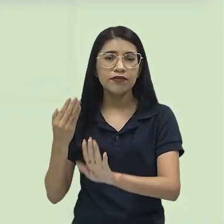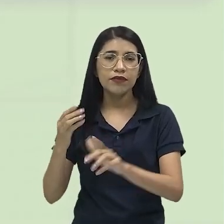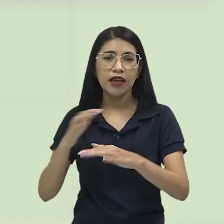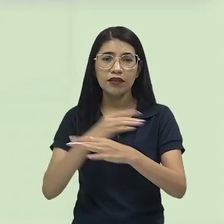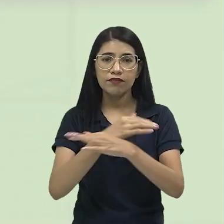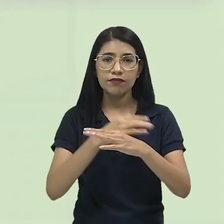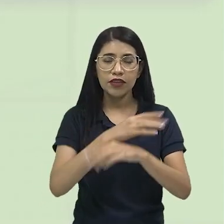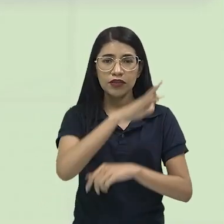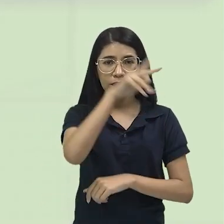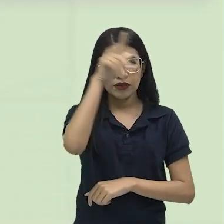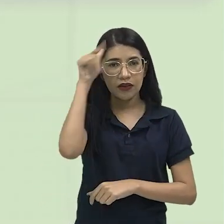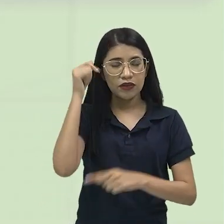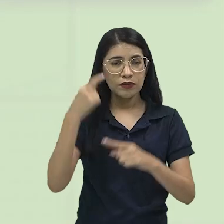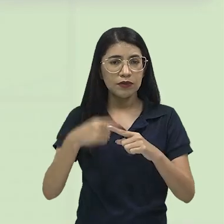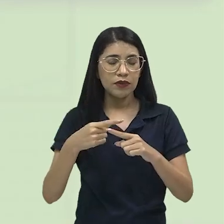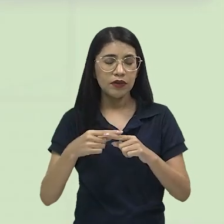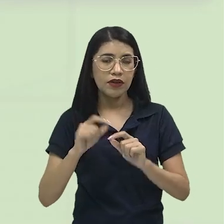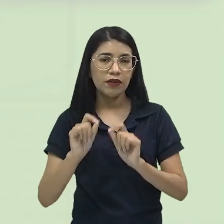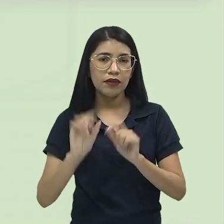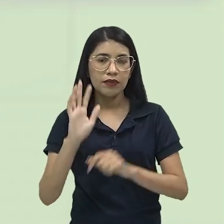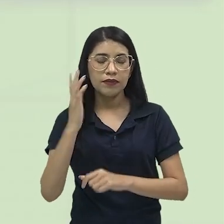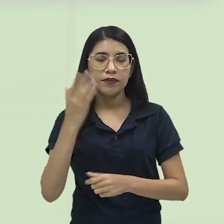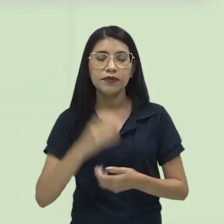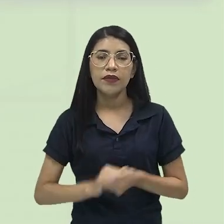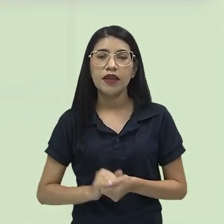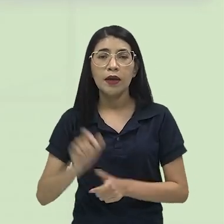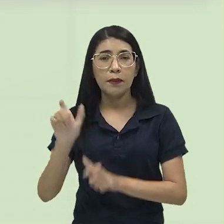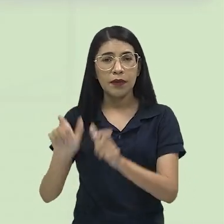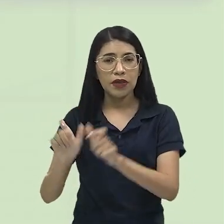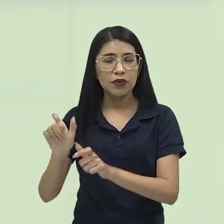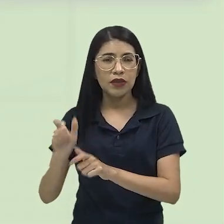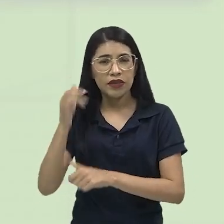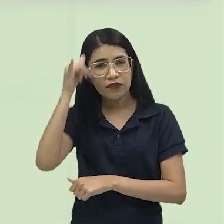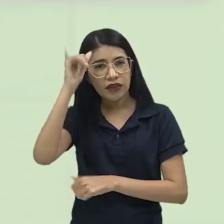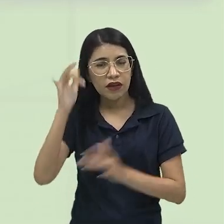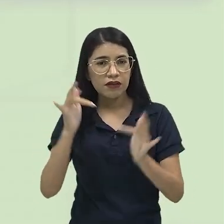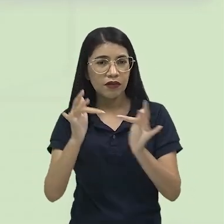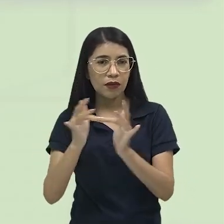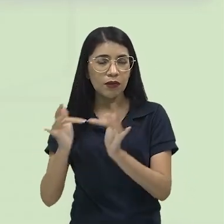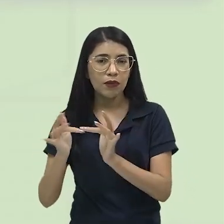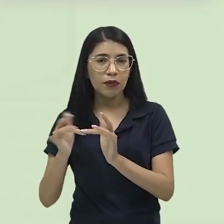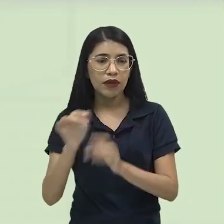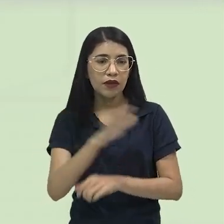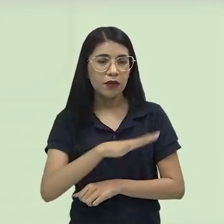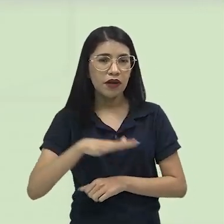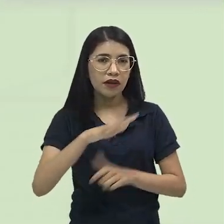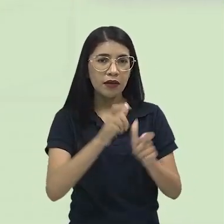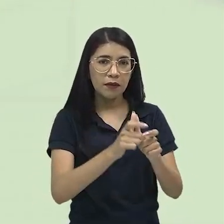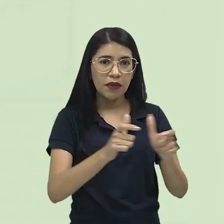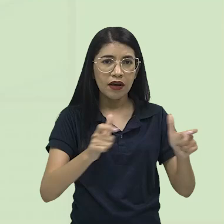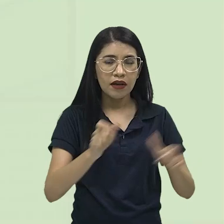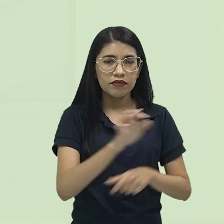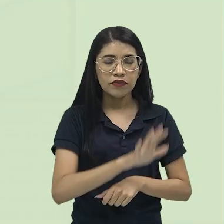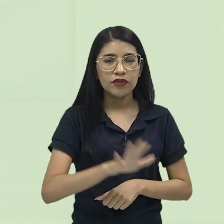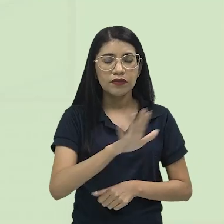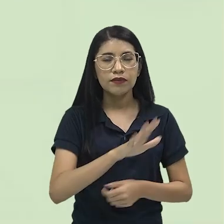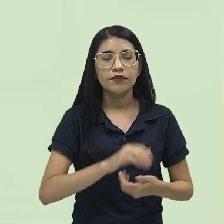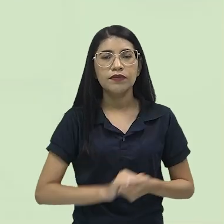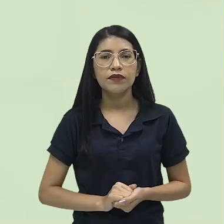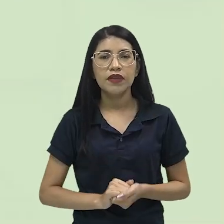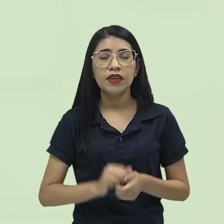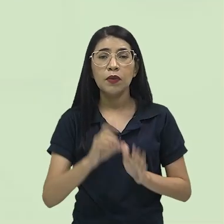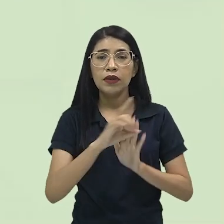Manaus, justamente para que essas pessoas não entrassem em contato com a população em geral. Década de